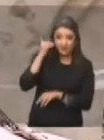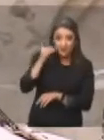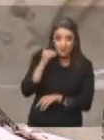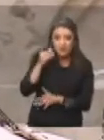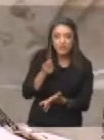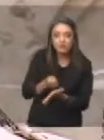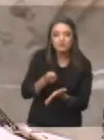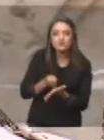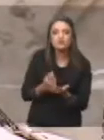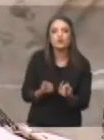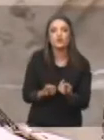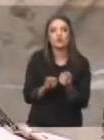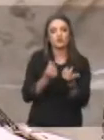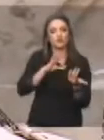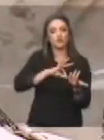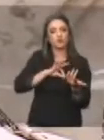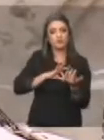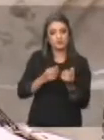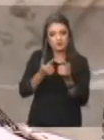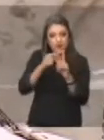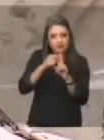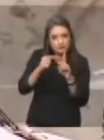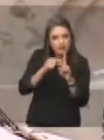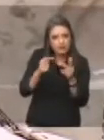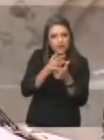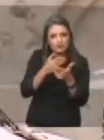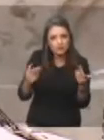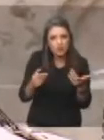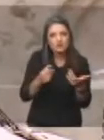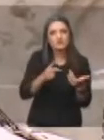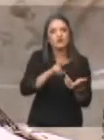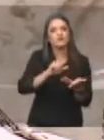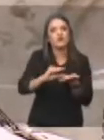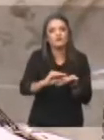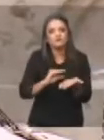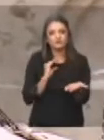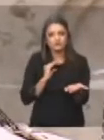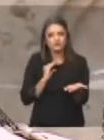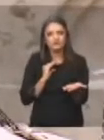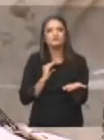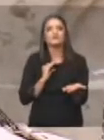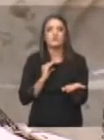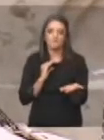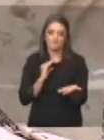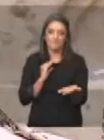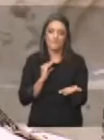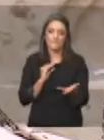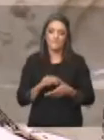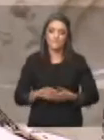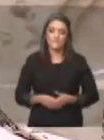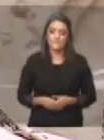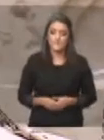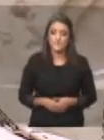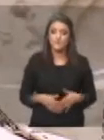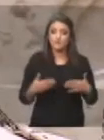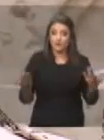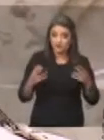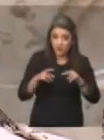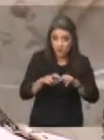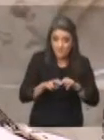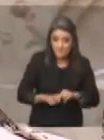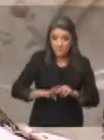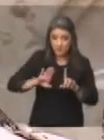parte significativa da remuneração dos funcionários que nomeava para o seu gabinete. Para isso, o